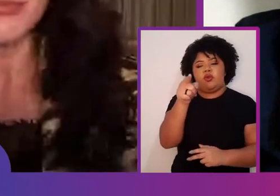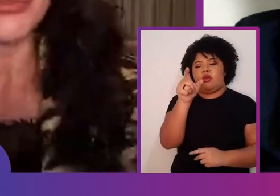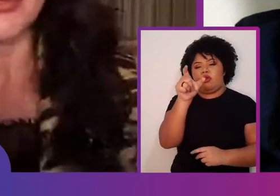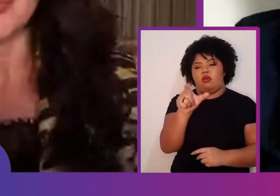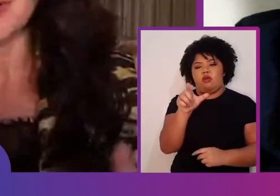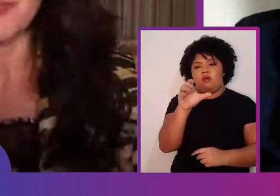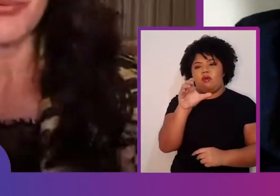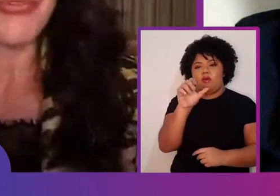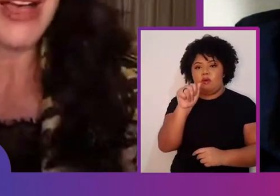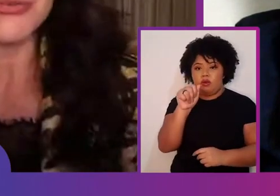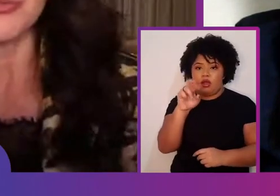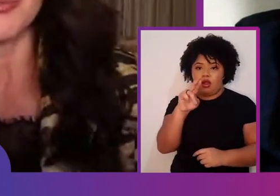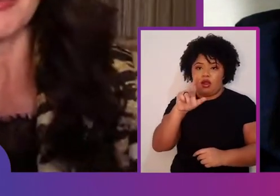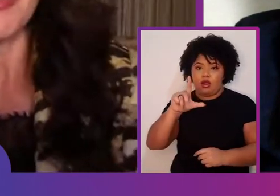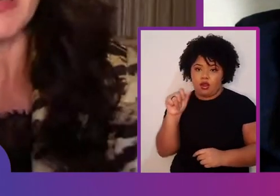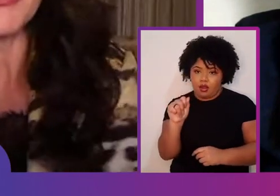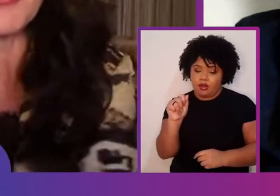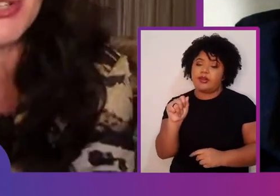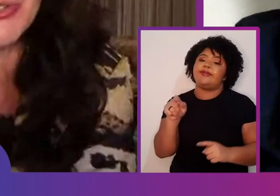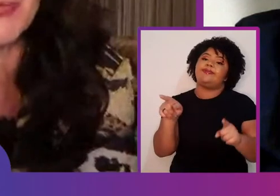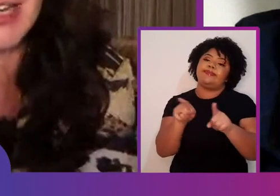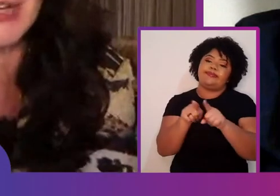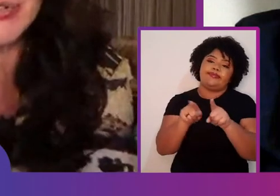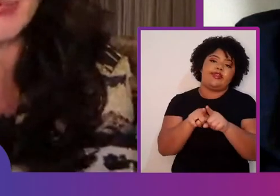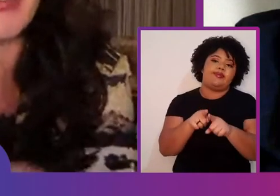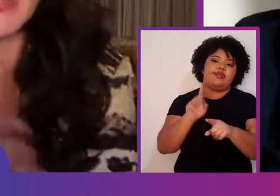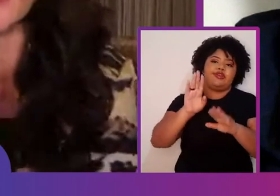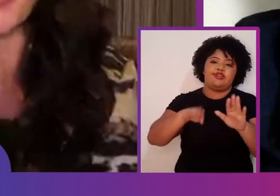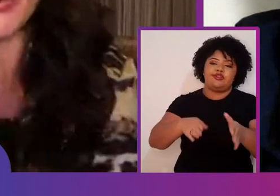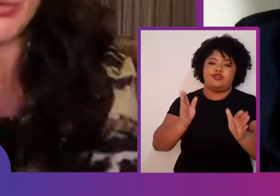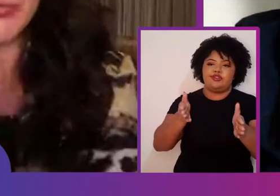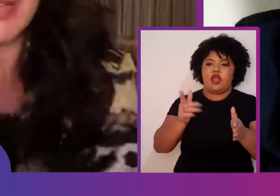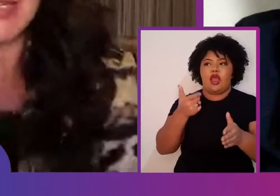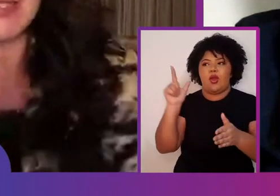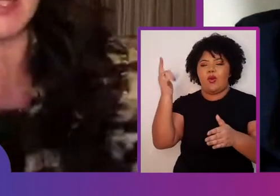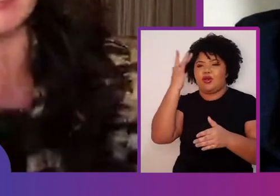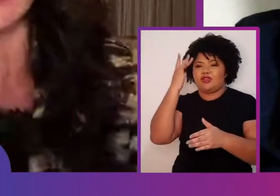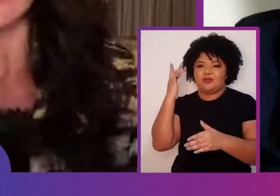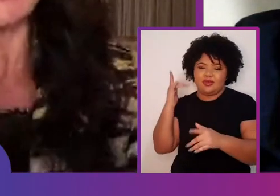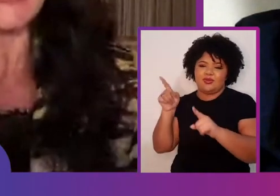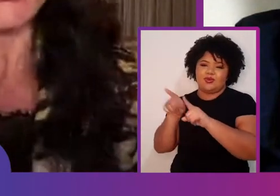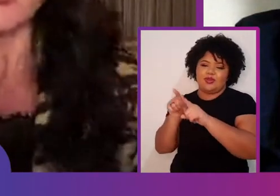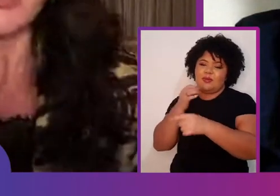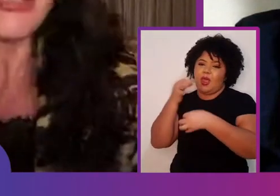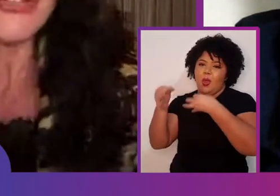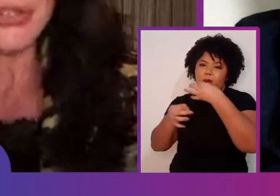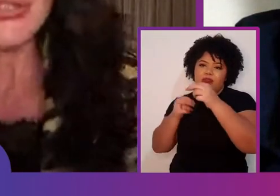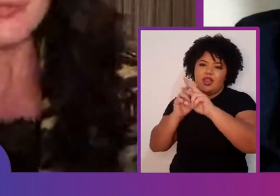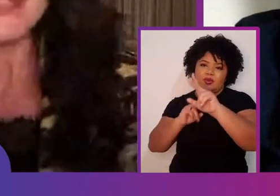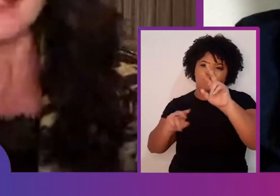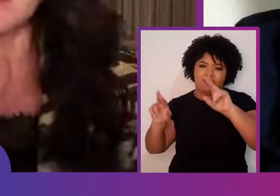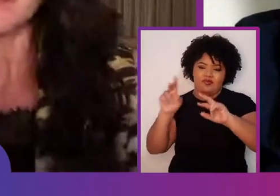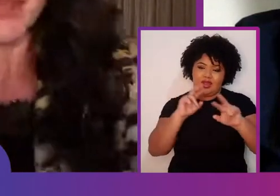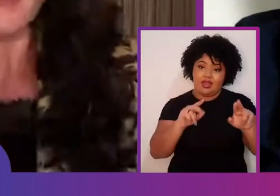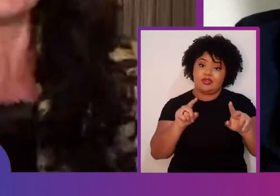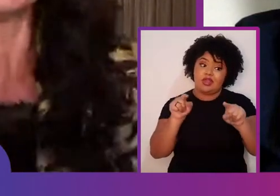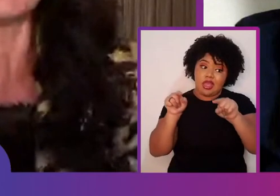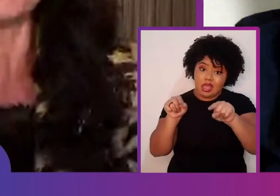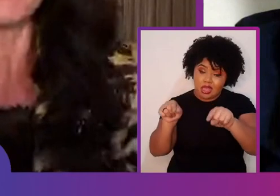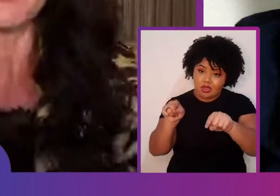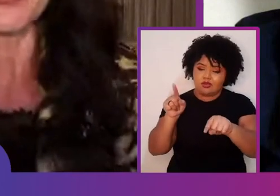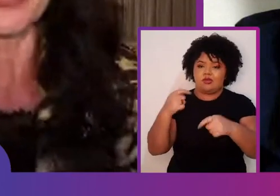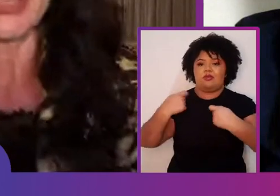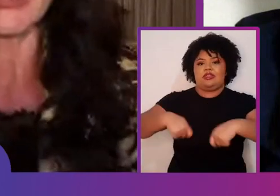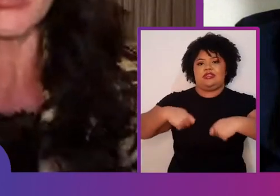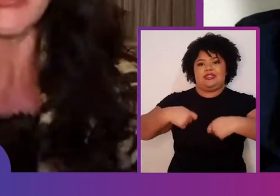já passamos por vários pessoas diferentes, com várias opiniões diferentes aqui, e é isso que a gente precisa,